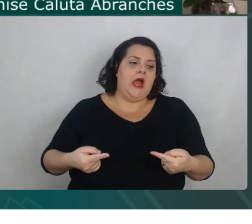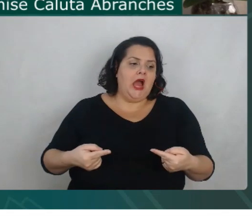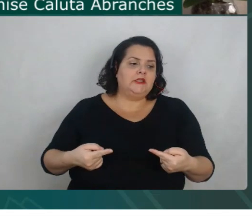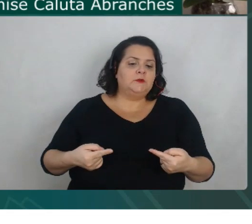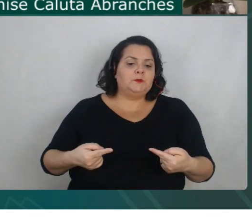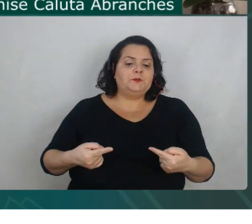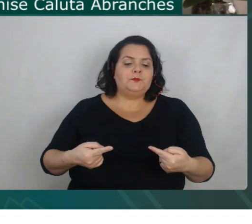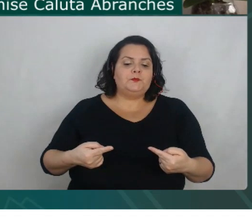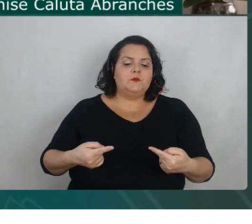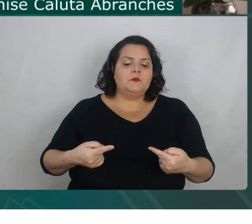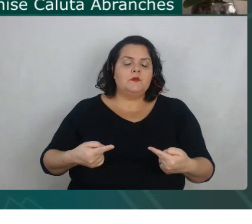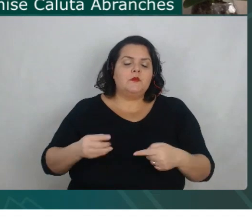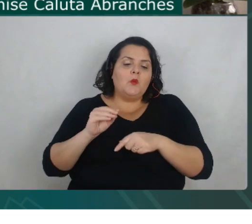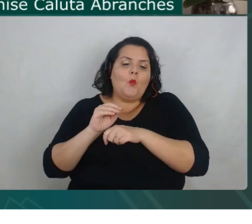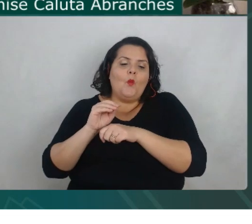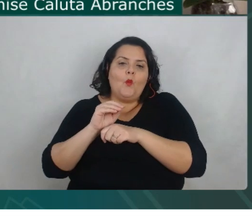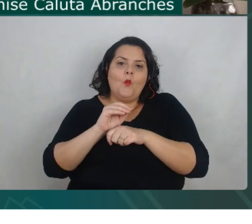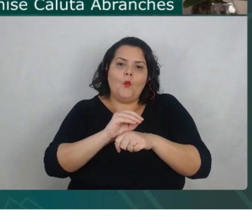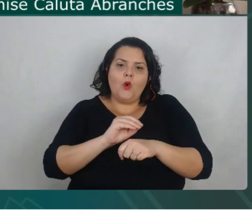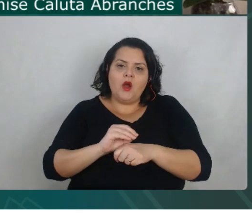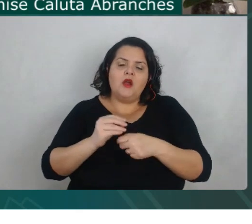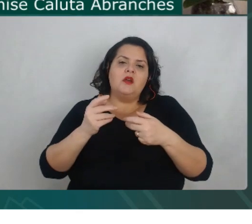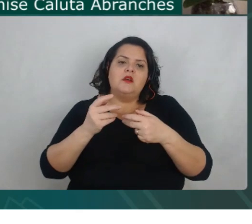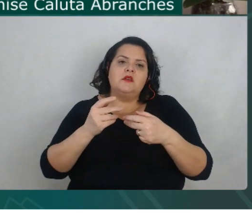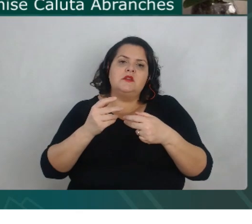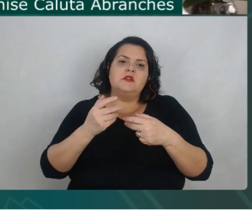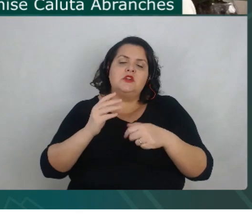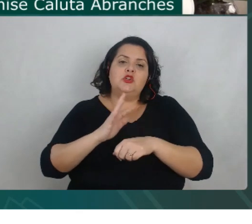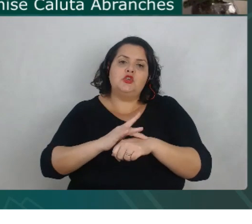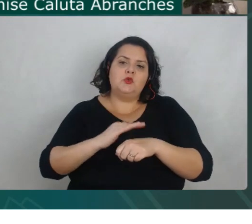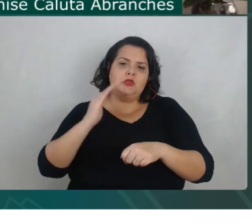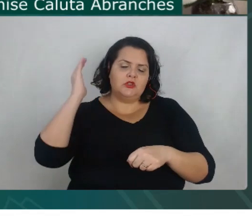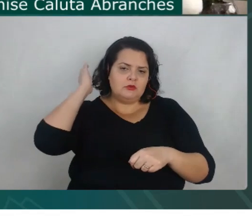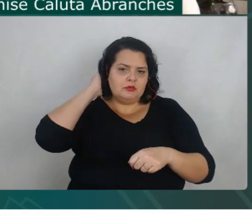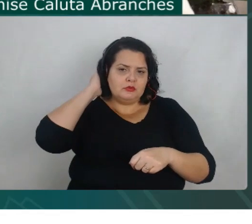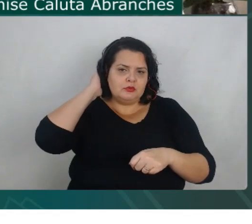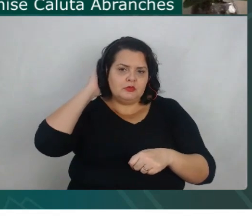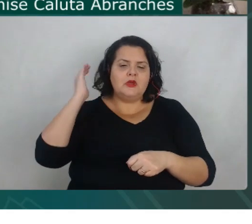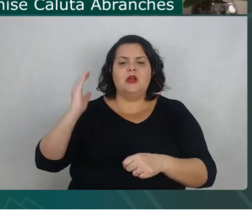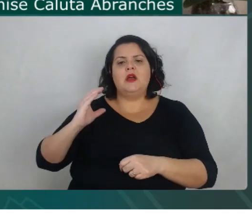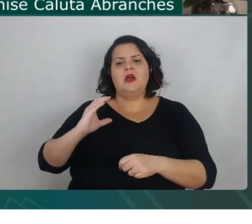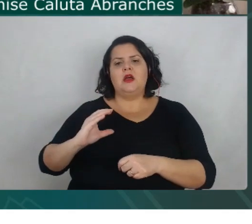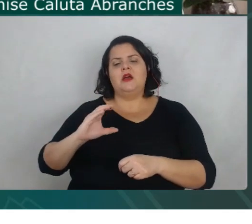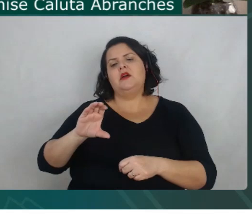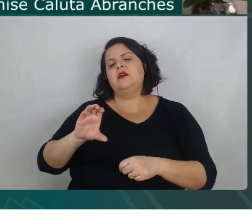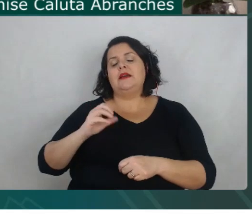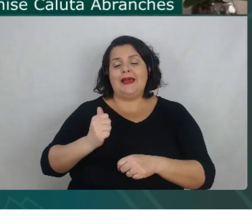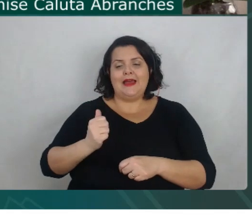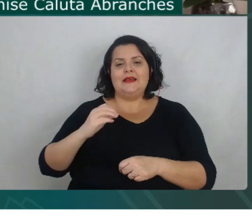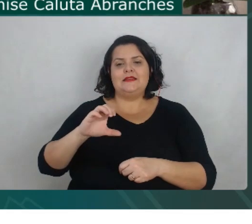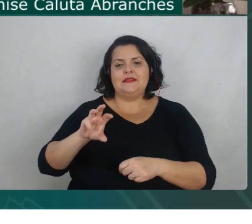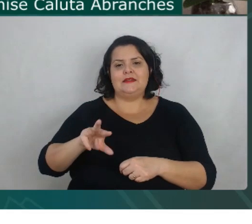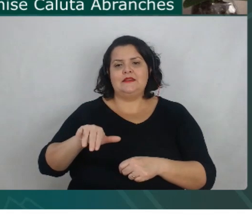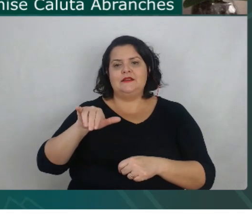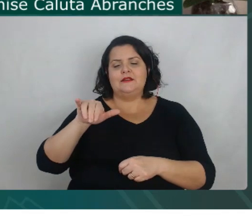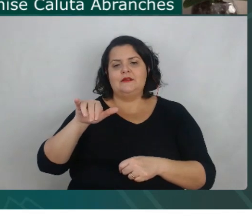né, são tipos de meningococo, A, C, W, Y, né? A nós não temos mais no Brasil,